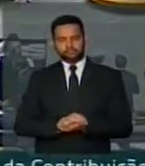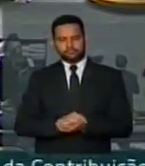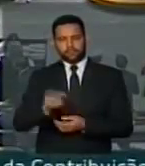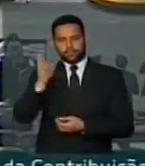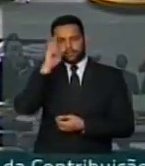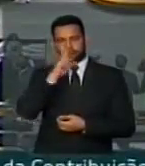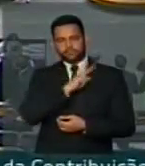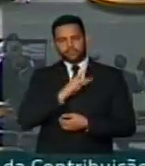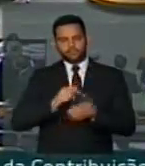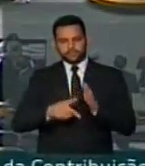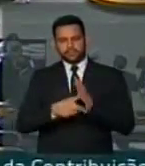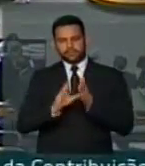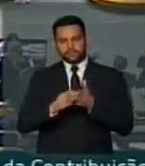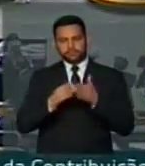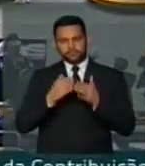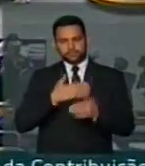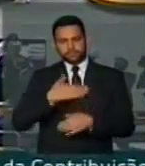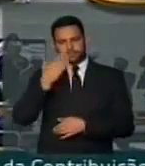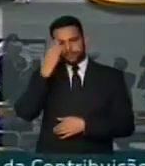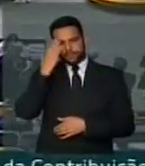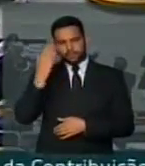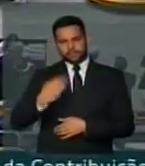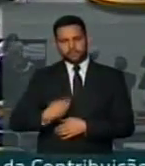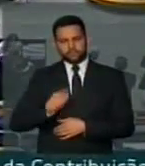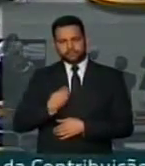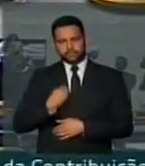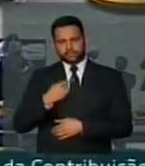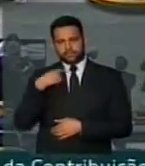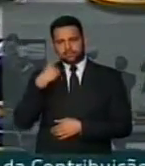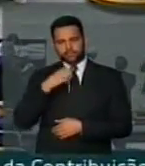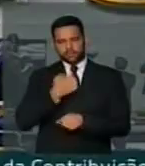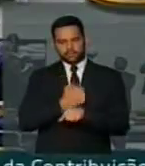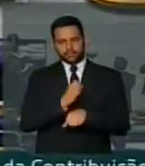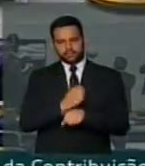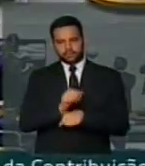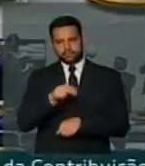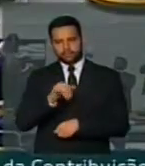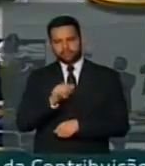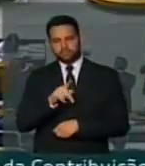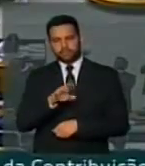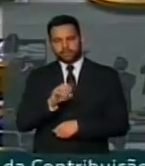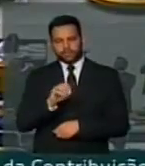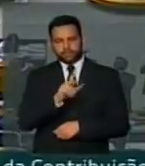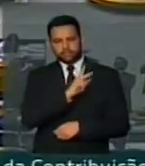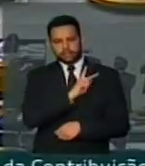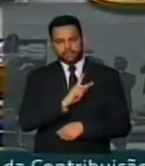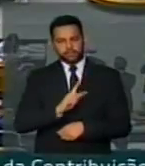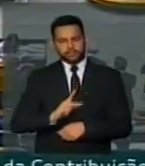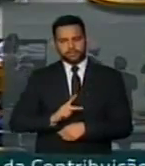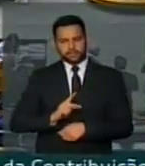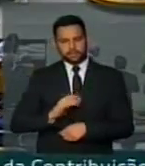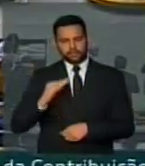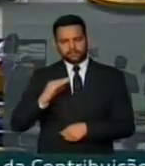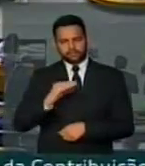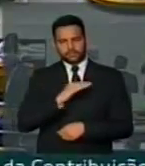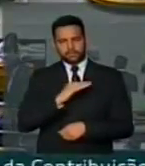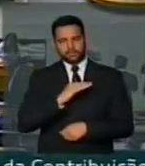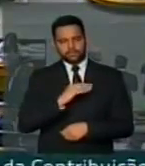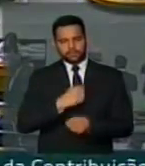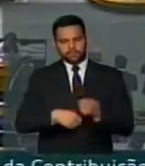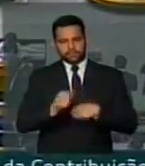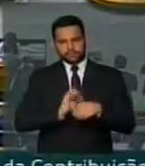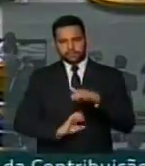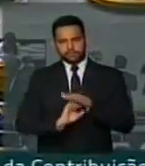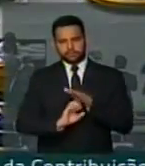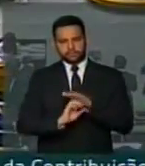Senhor presidente, antes disso eu gostaria de agradecer a presença do deputado estadual Márcio Paulin, que é presidente da Comissão de Indústria e Comércio. É